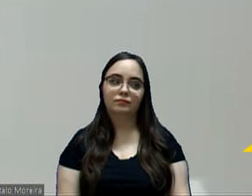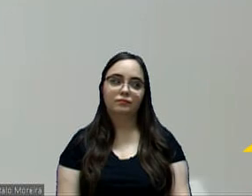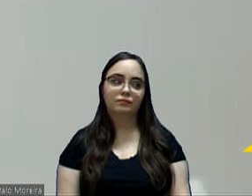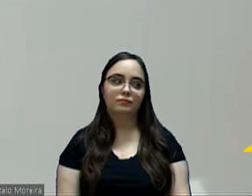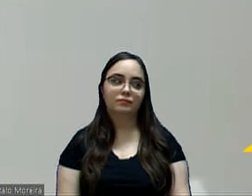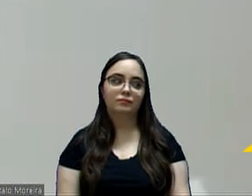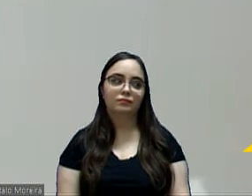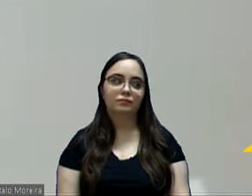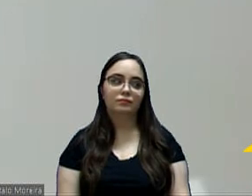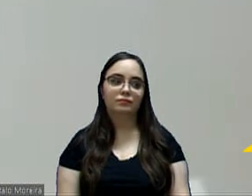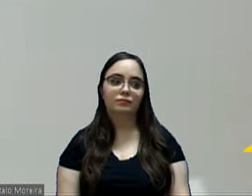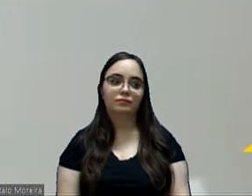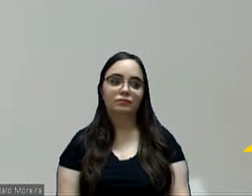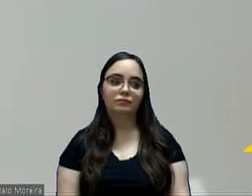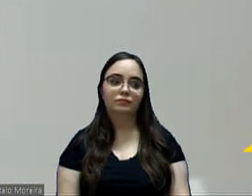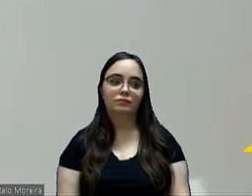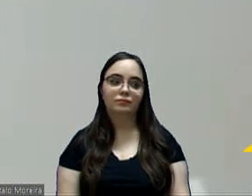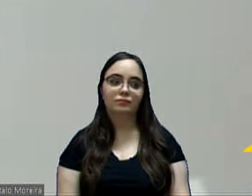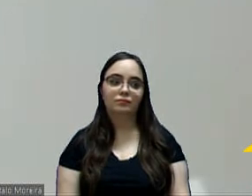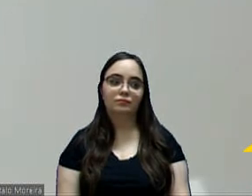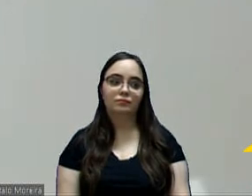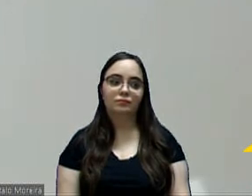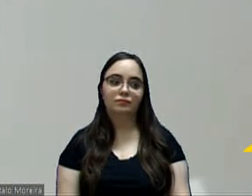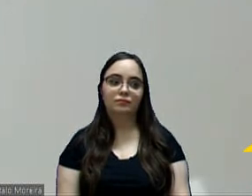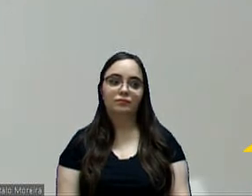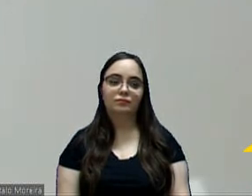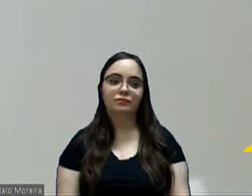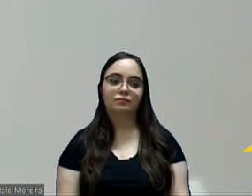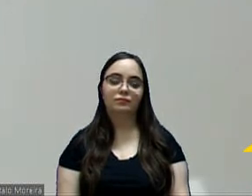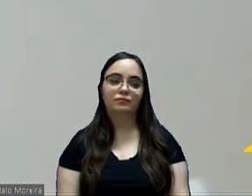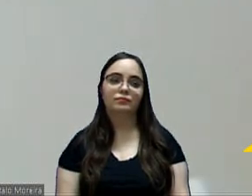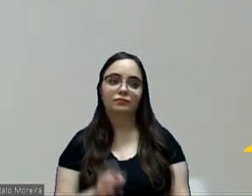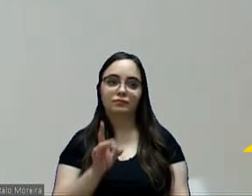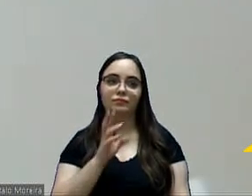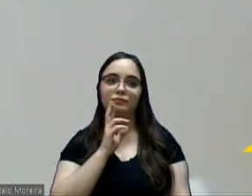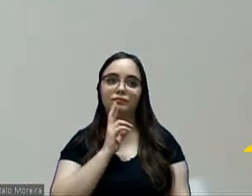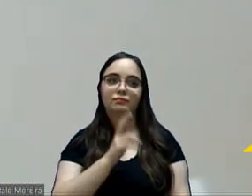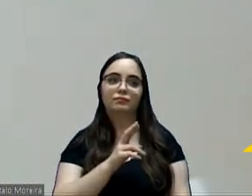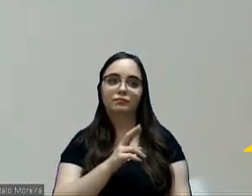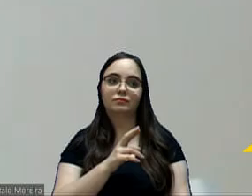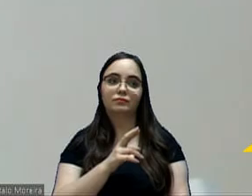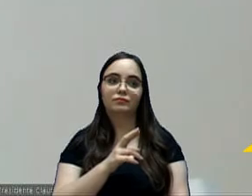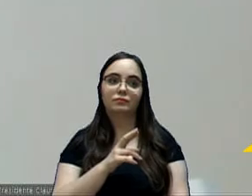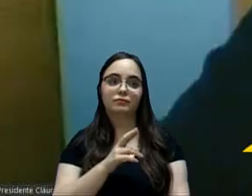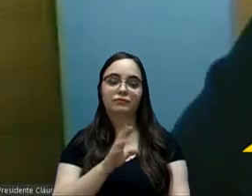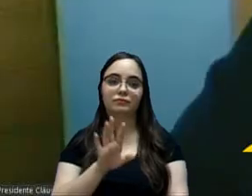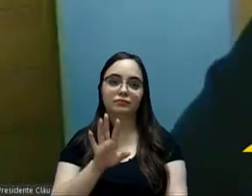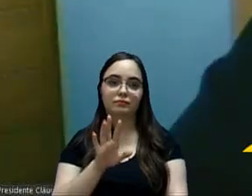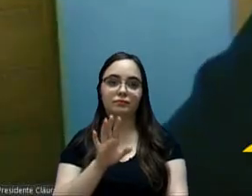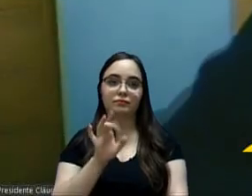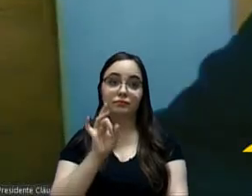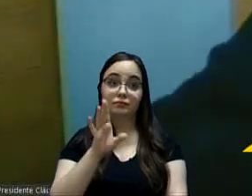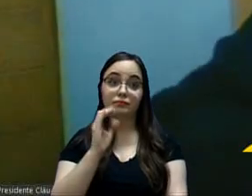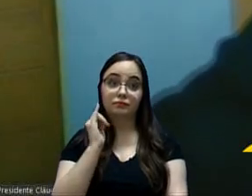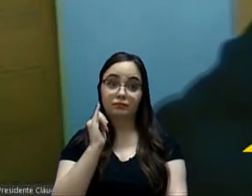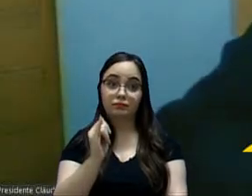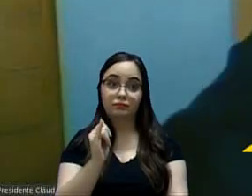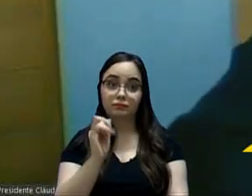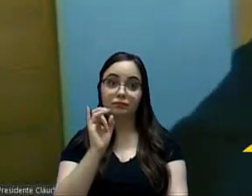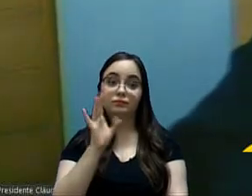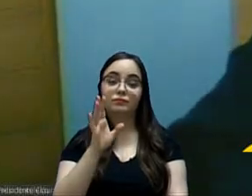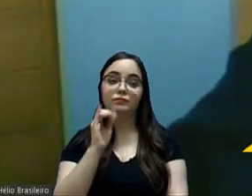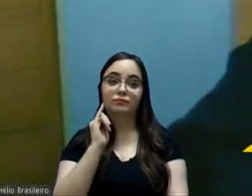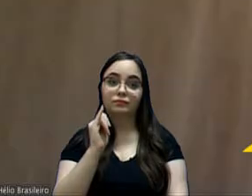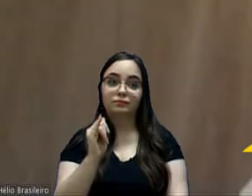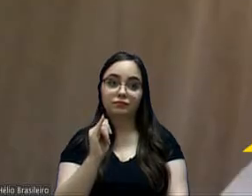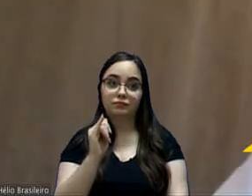Presidente, obrigado por ter voltado aqui à minha fala. Respondendo ao vereador, Eu quero dizer que, encerrou ó,